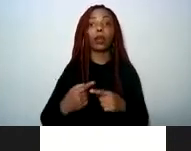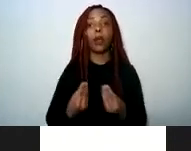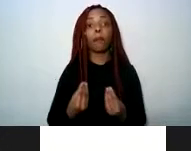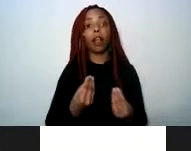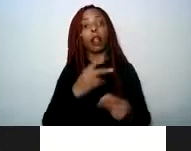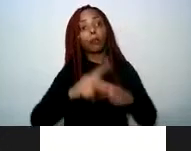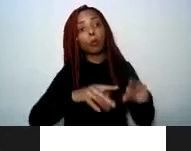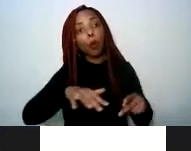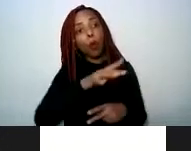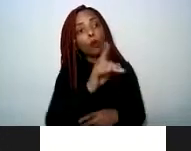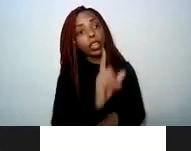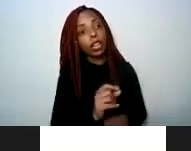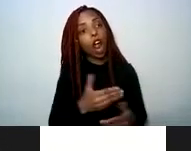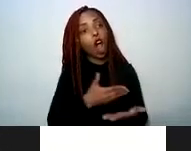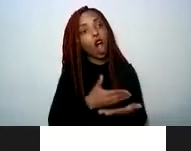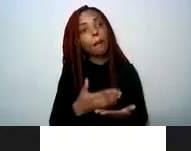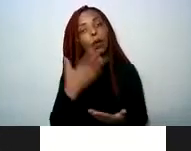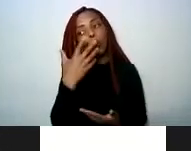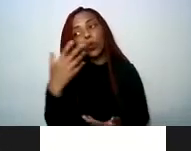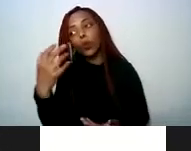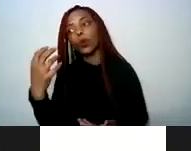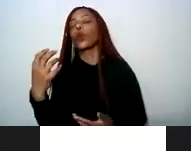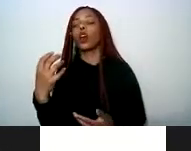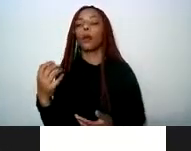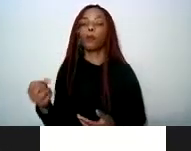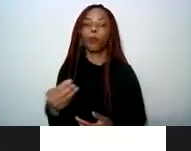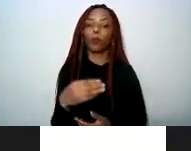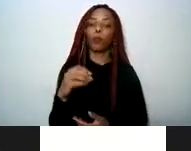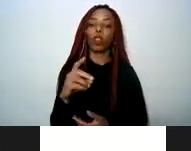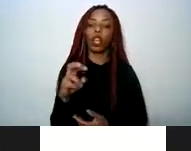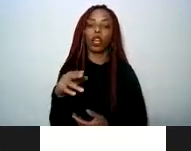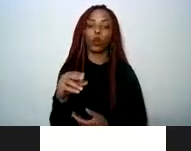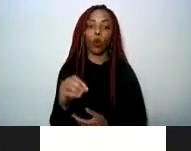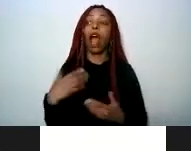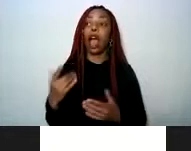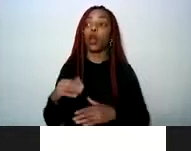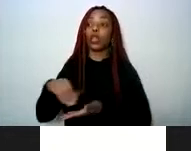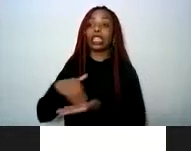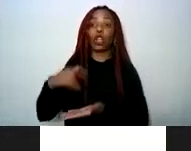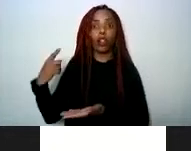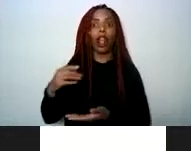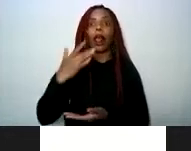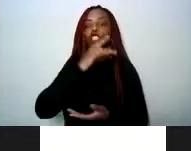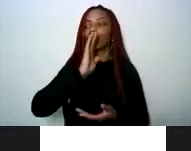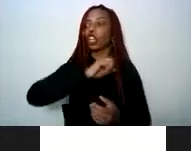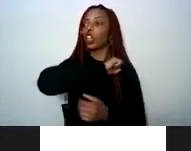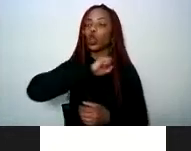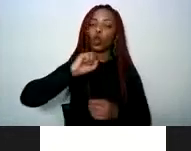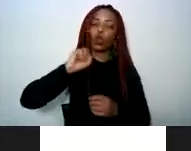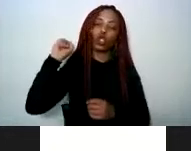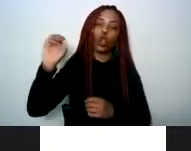italiana o seu escritório foi bombardeado diversas vezes ela teve que fugir da morte mesmo ela conta que foi